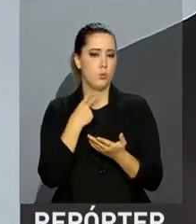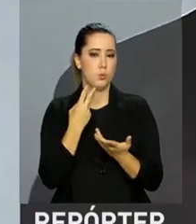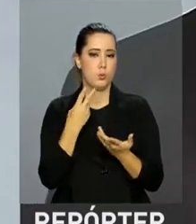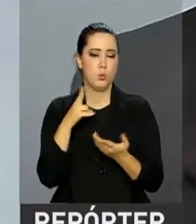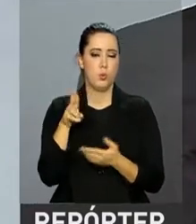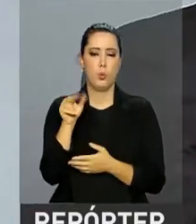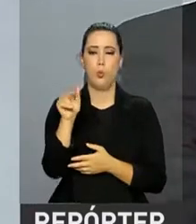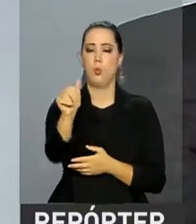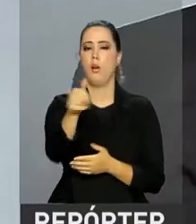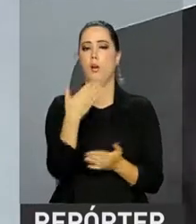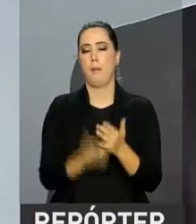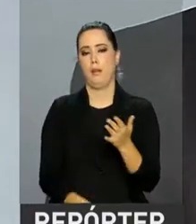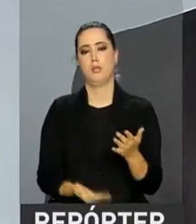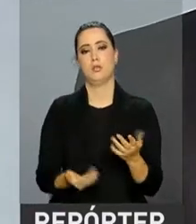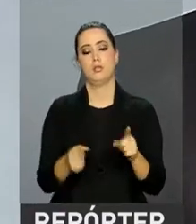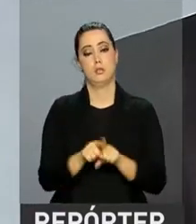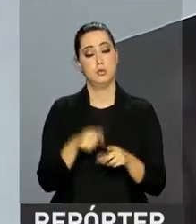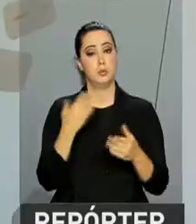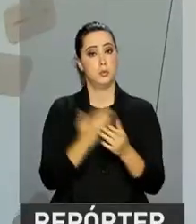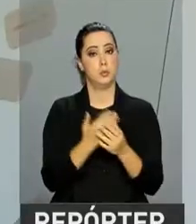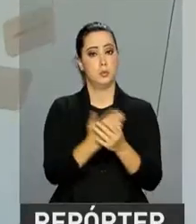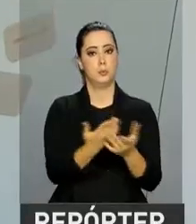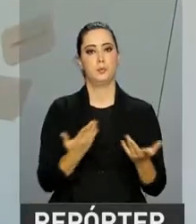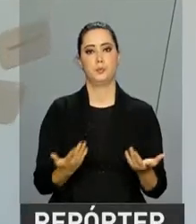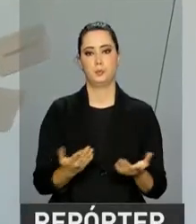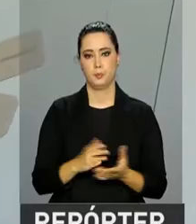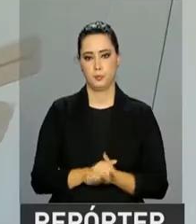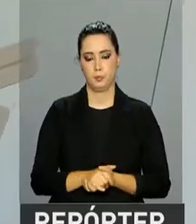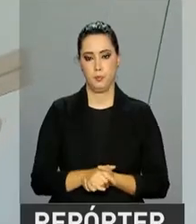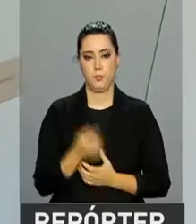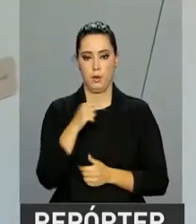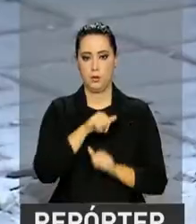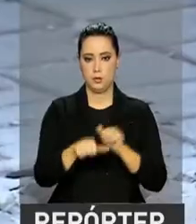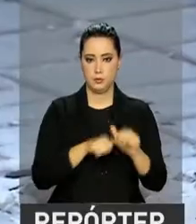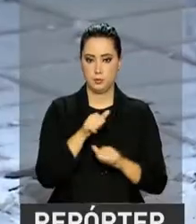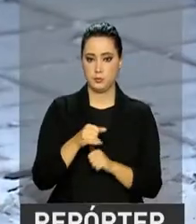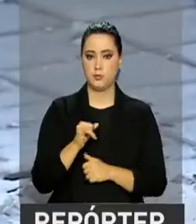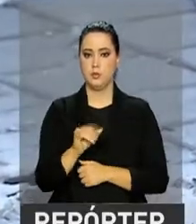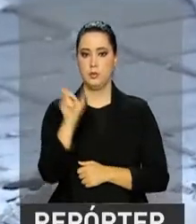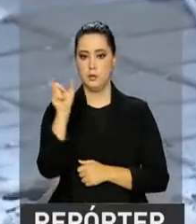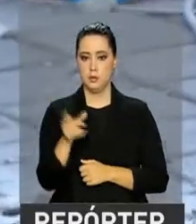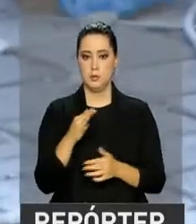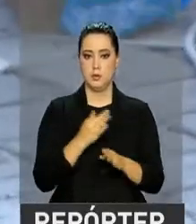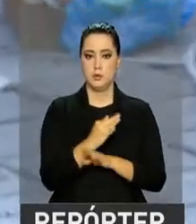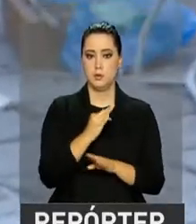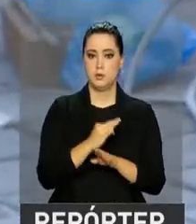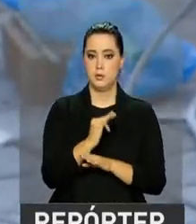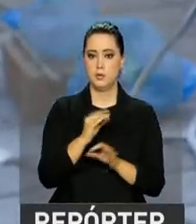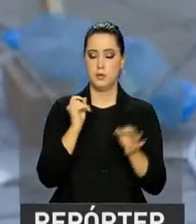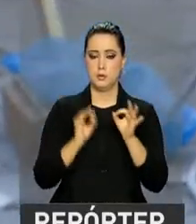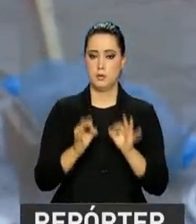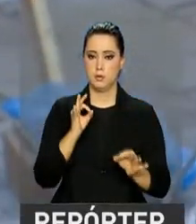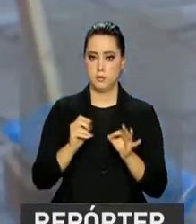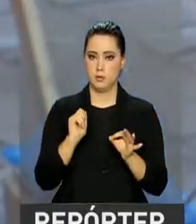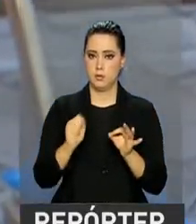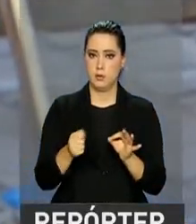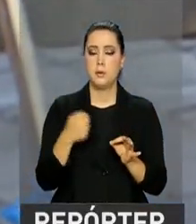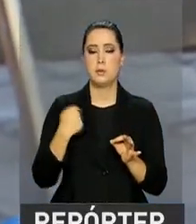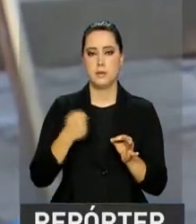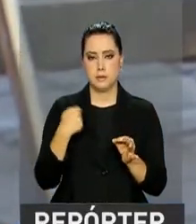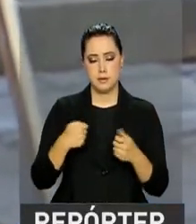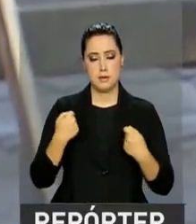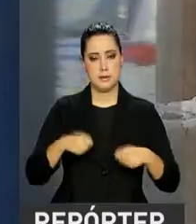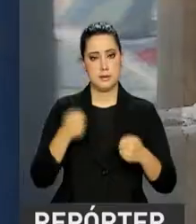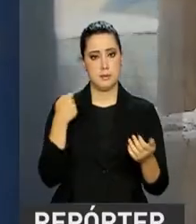valor por movimentar o judiciário trabalhos estão entre as mudanças se o trabalhador faltar à audiência deverá arcar com as custas